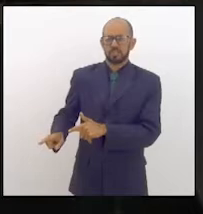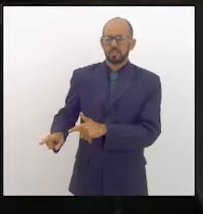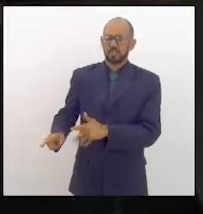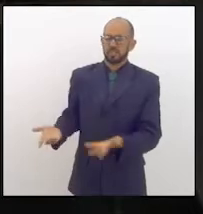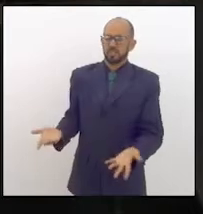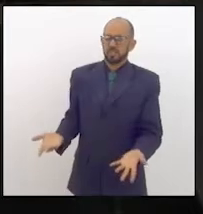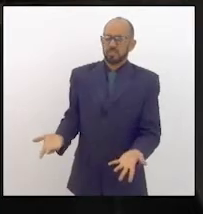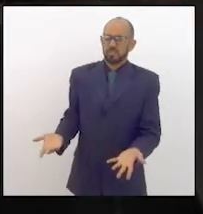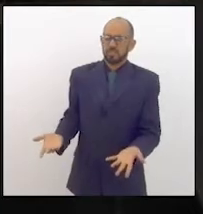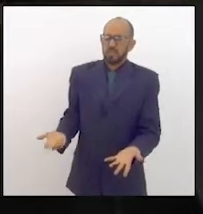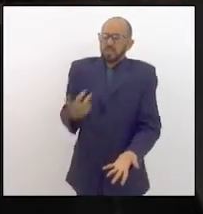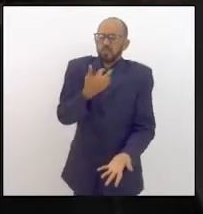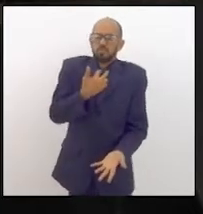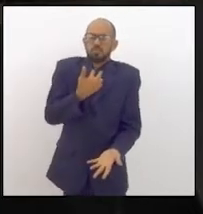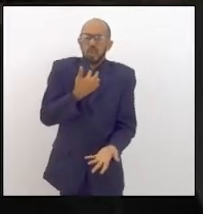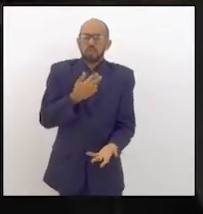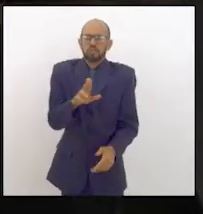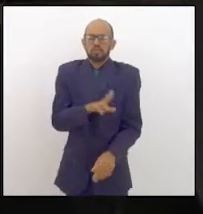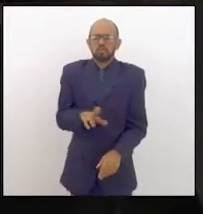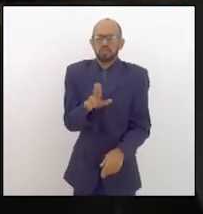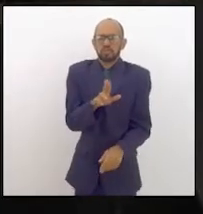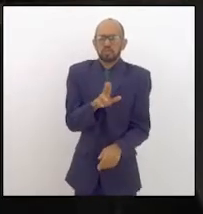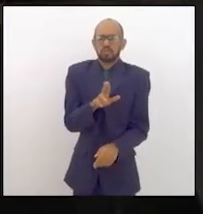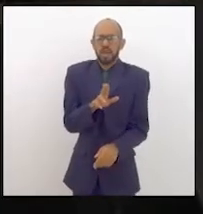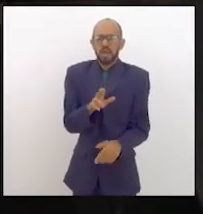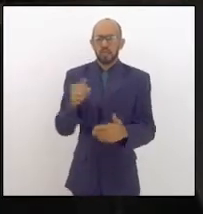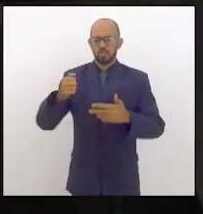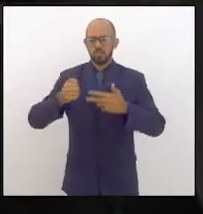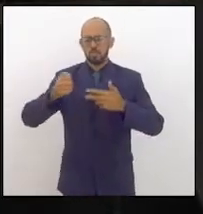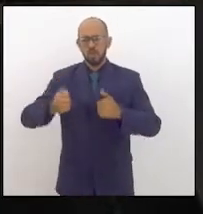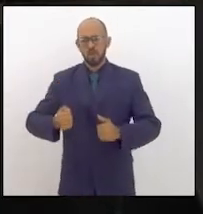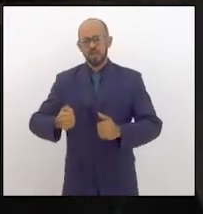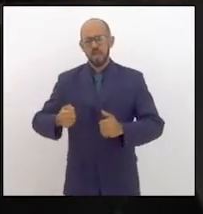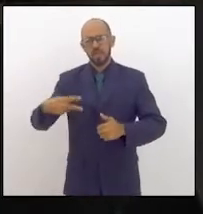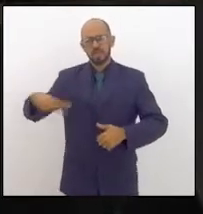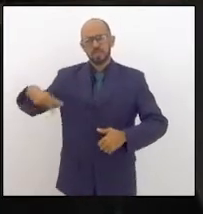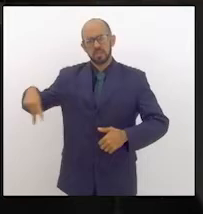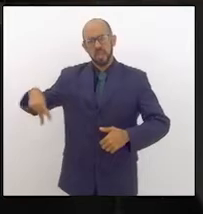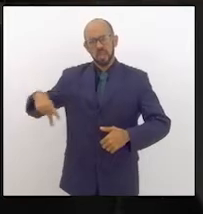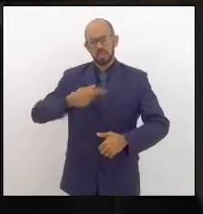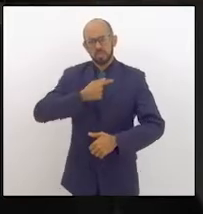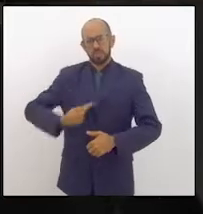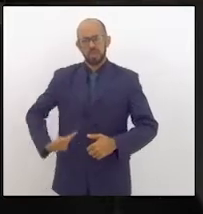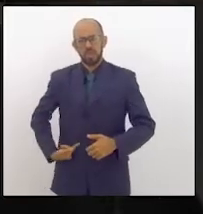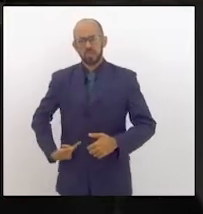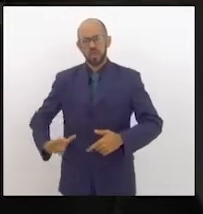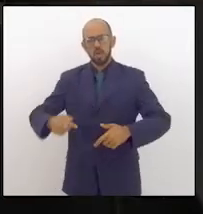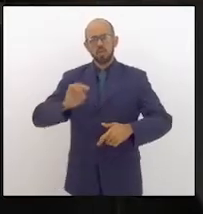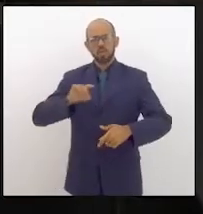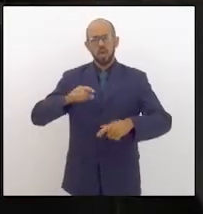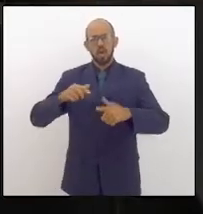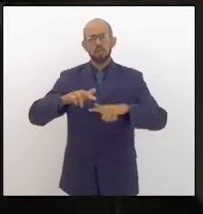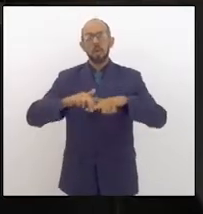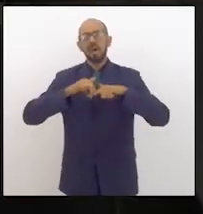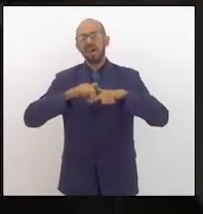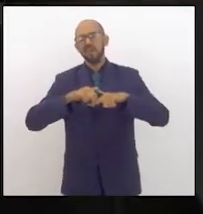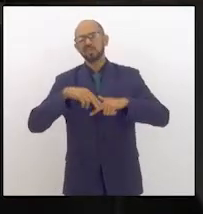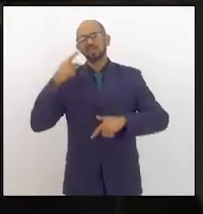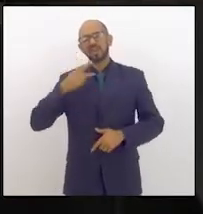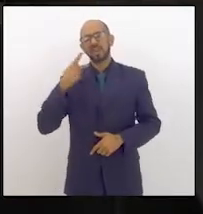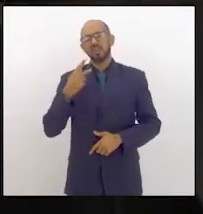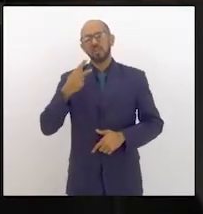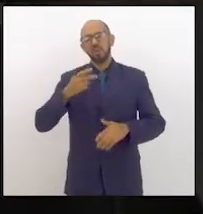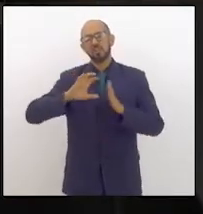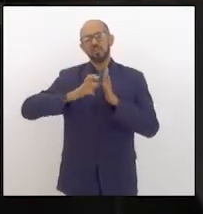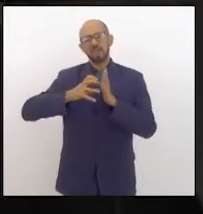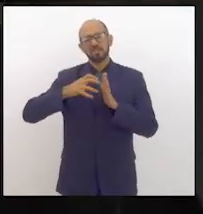ele não pode se utilizar desse lugar de governador do estado Só porque este Vereador é